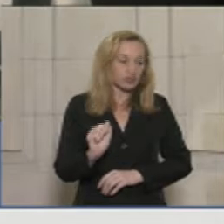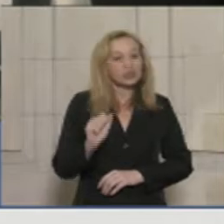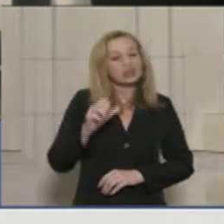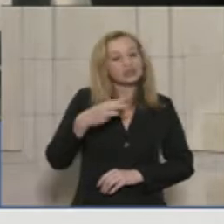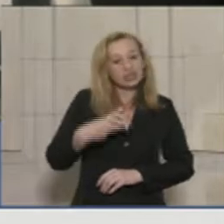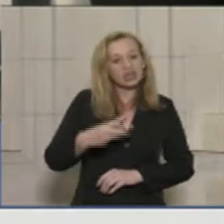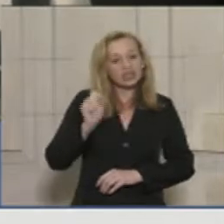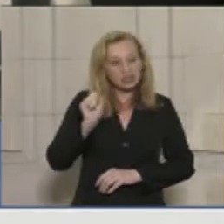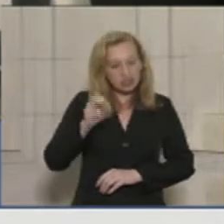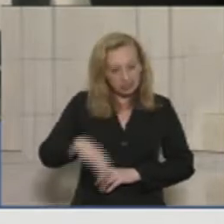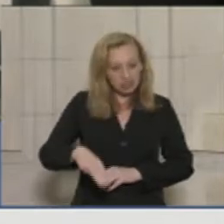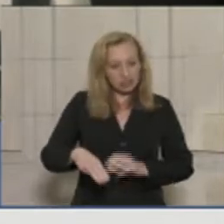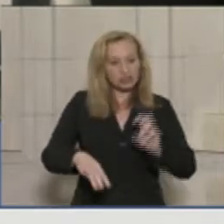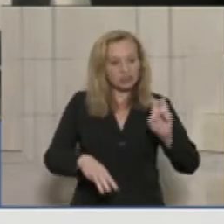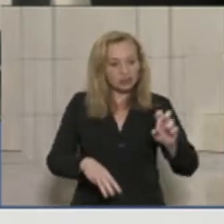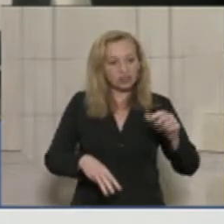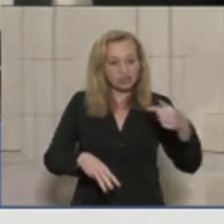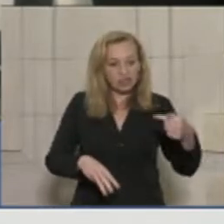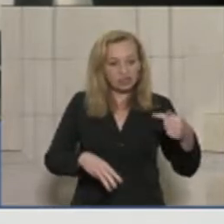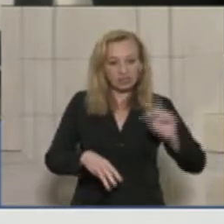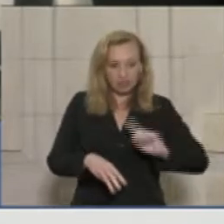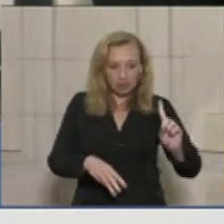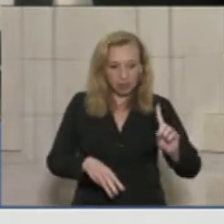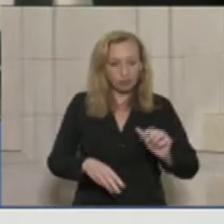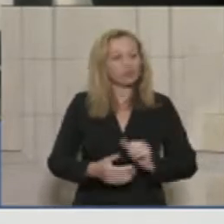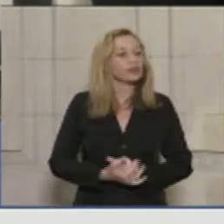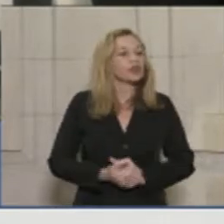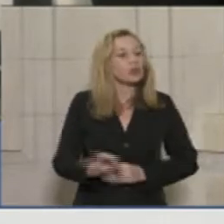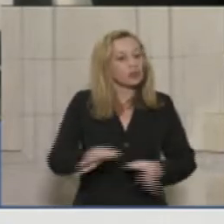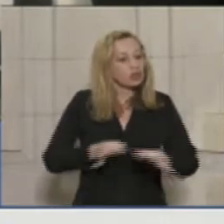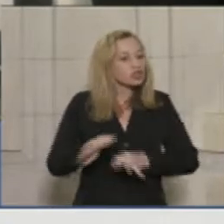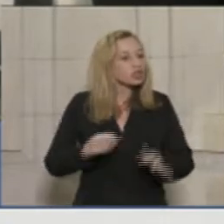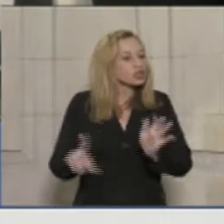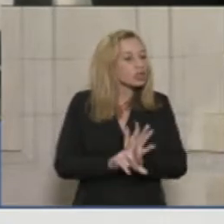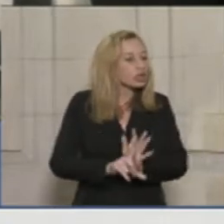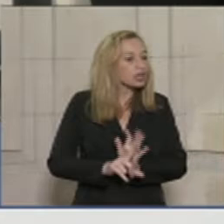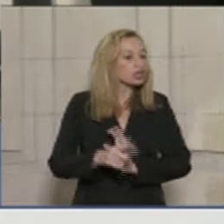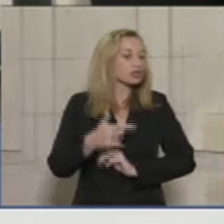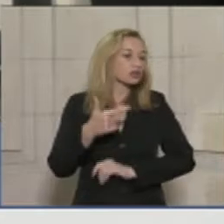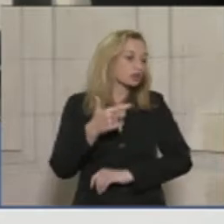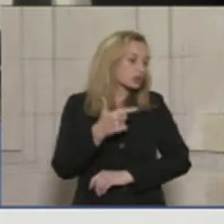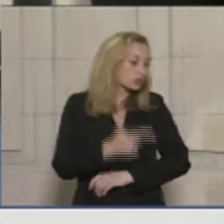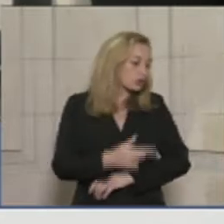3 sim e 57 não. Projeto de lei